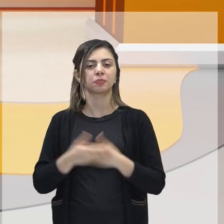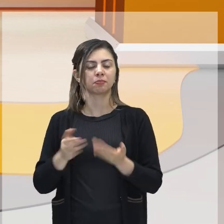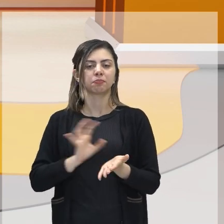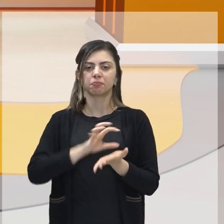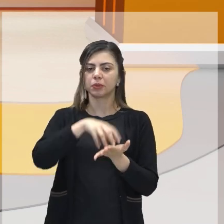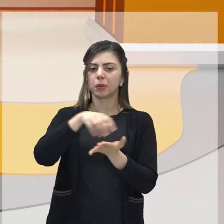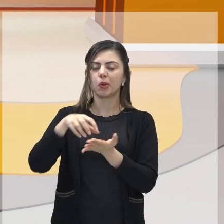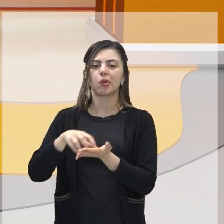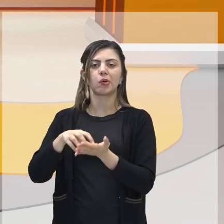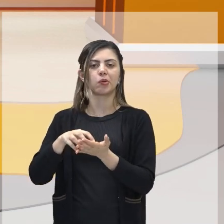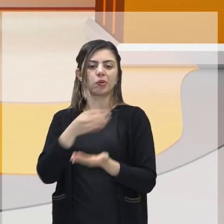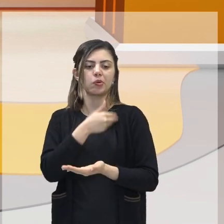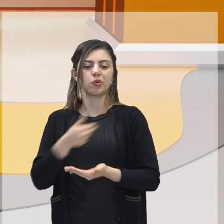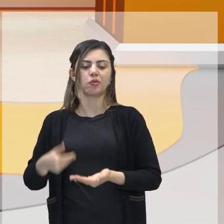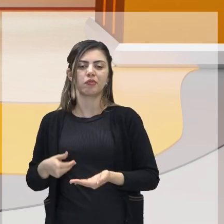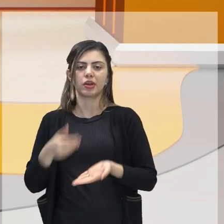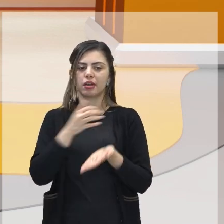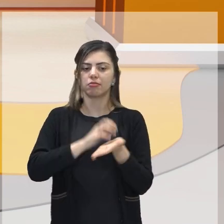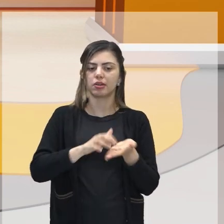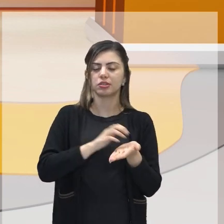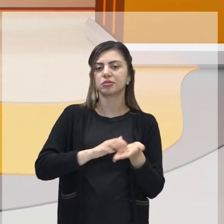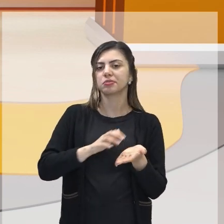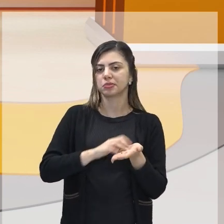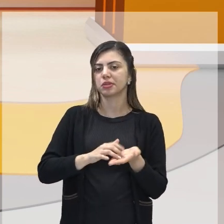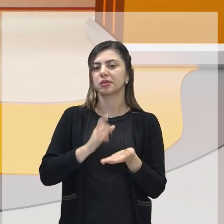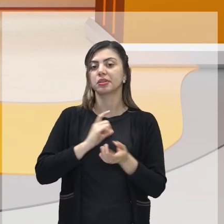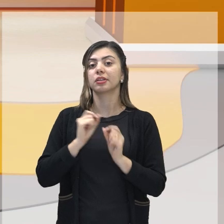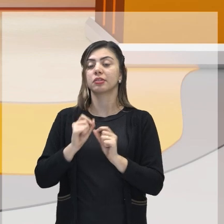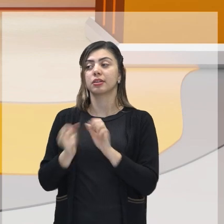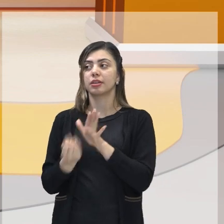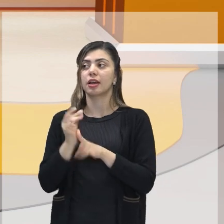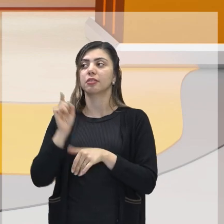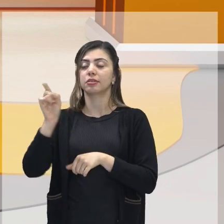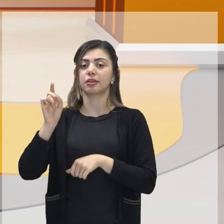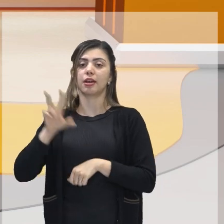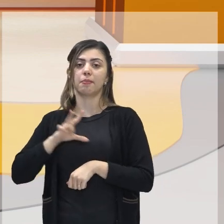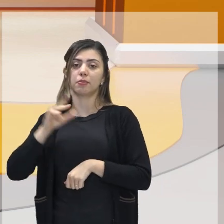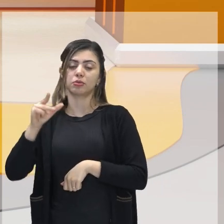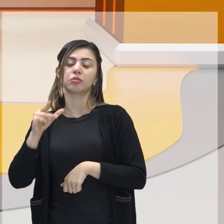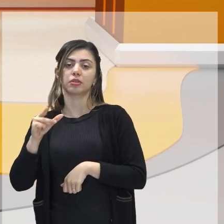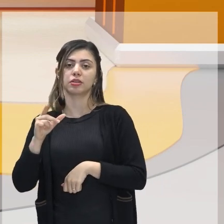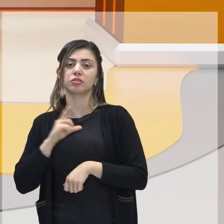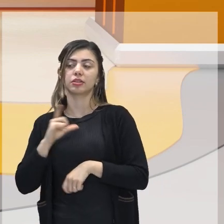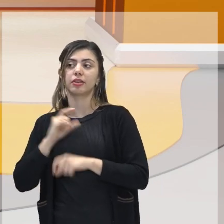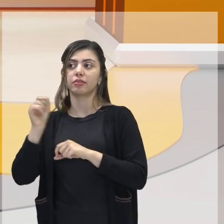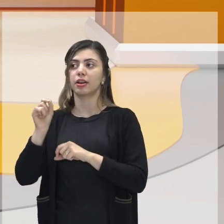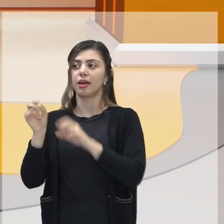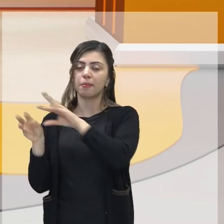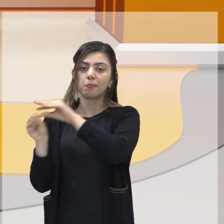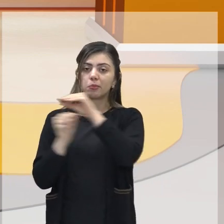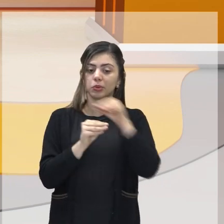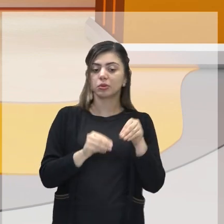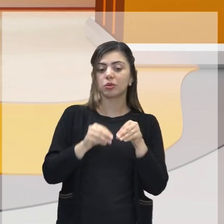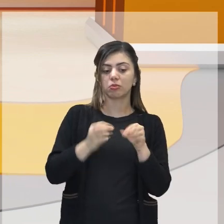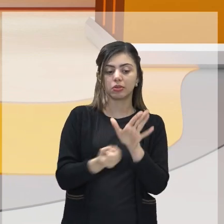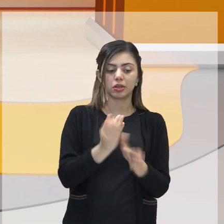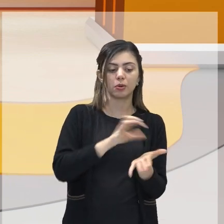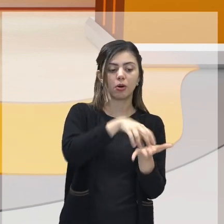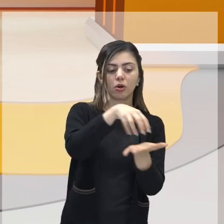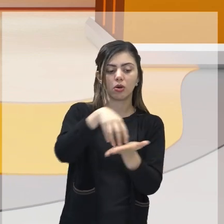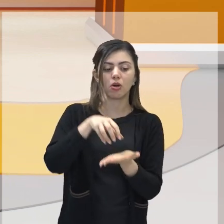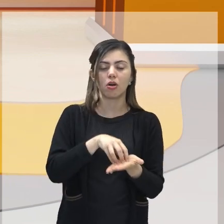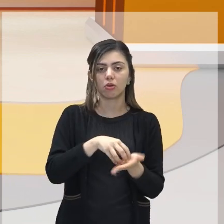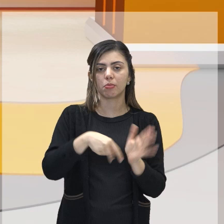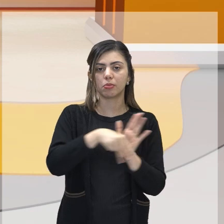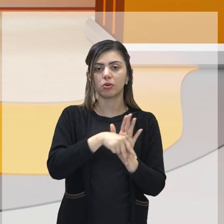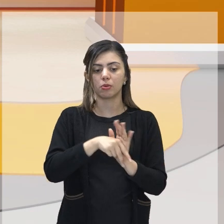governança, não é, de administração, que foi implementado pela coroa portuguesa quando mudou de Portugal para o Brasil, ficou aqui, e agora mais do que